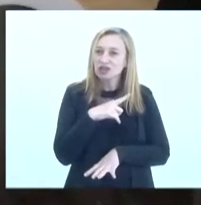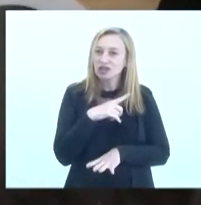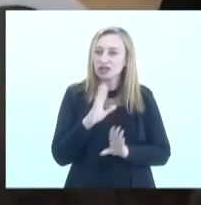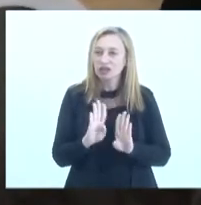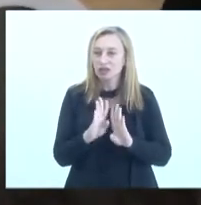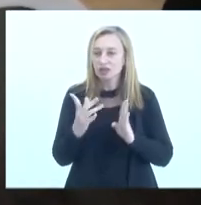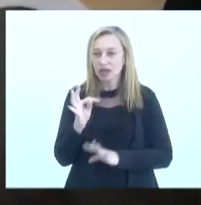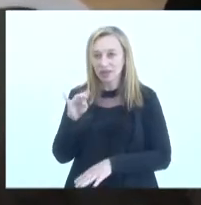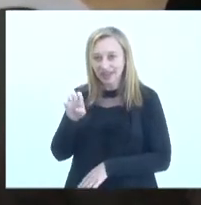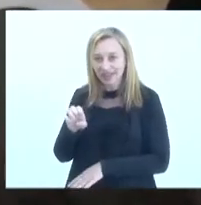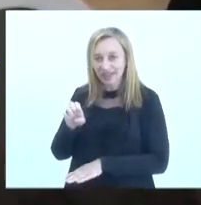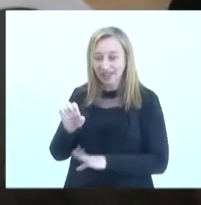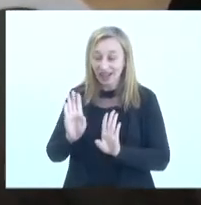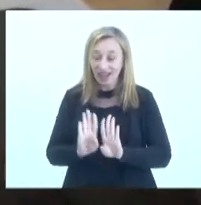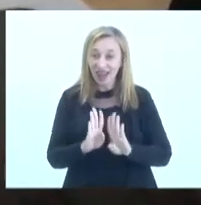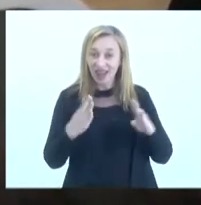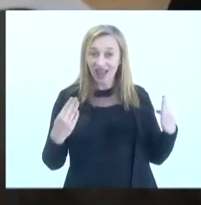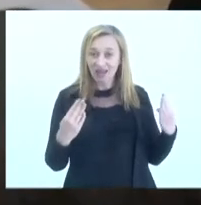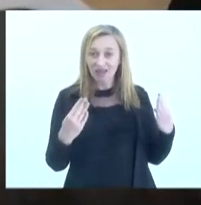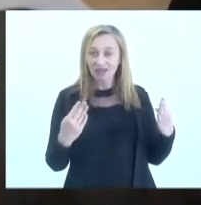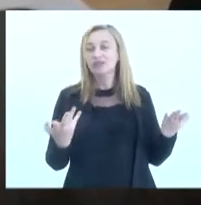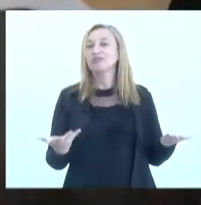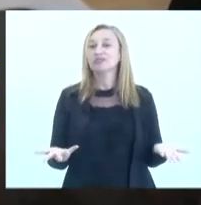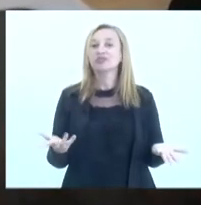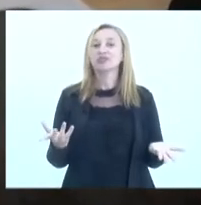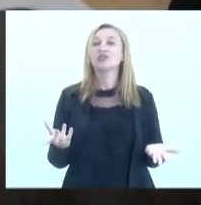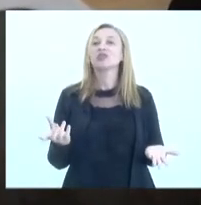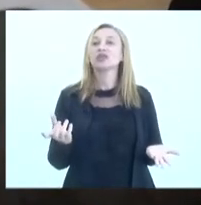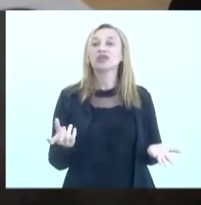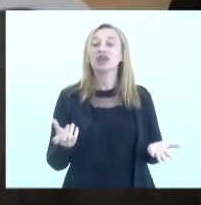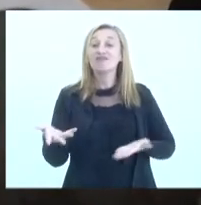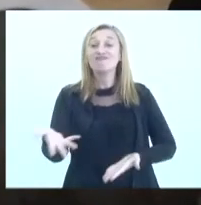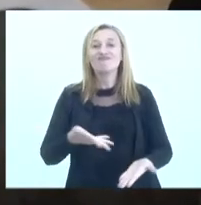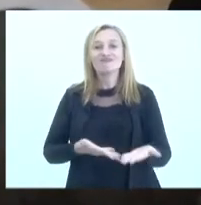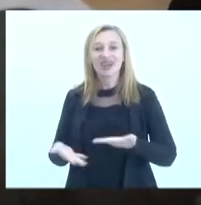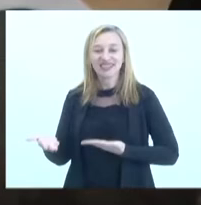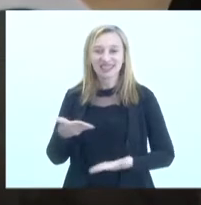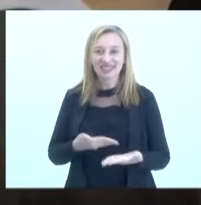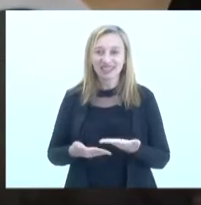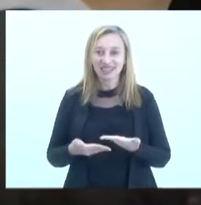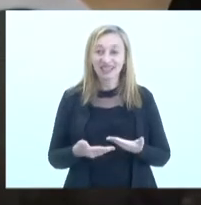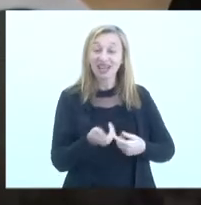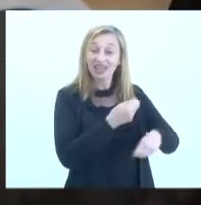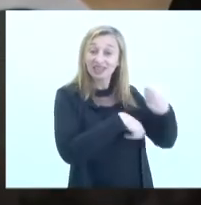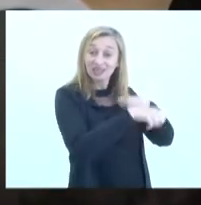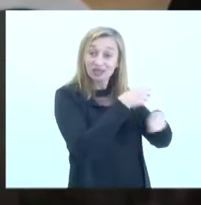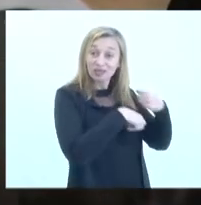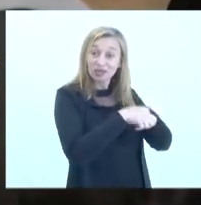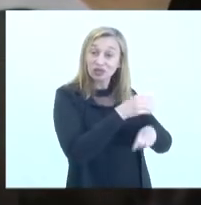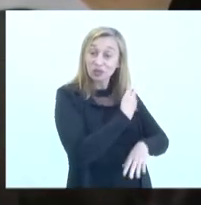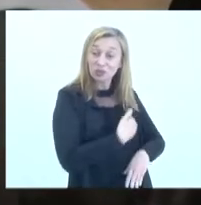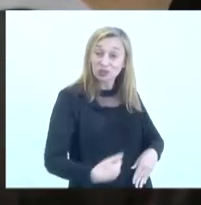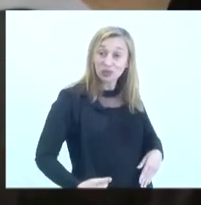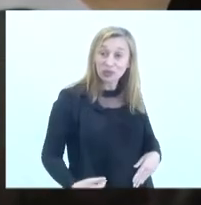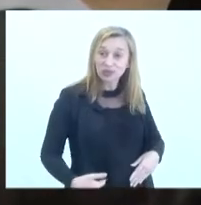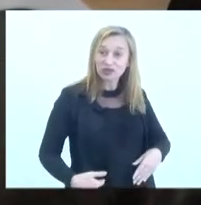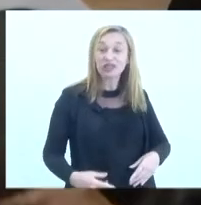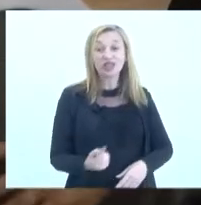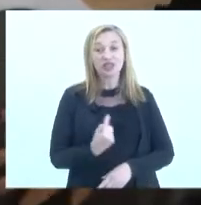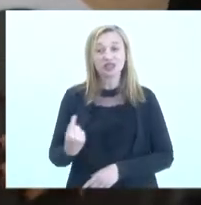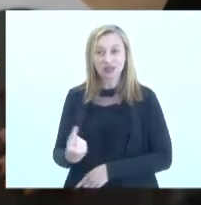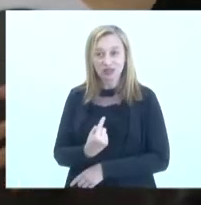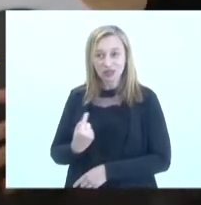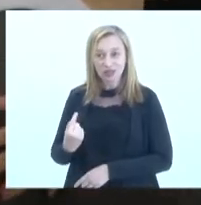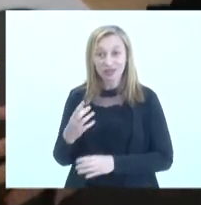do gabinete aberta, considerando o quê? A parceria entre a administração pública e nós,